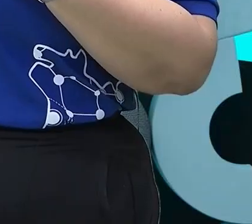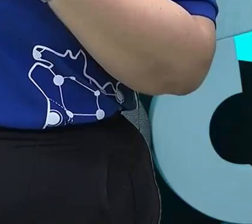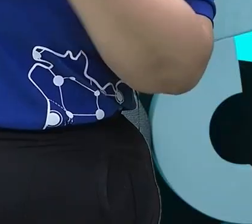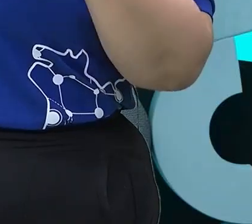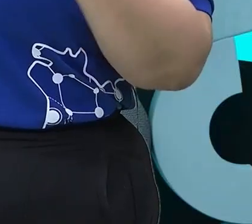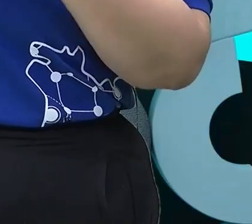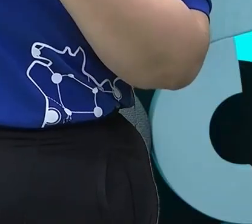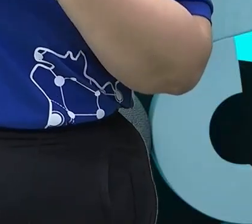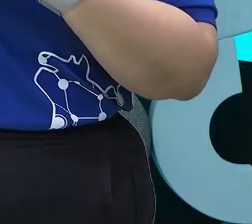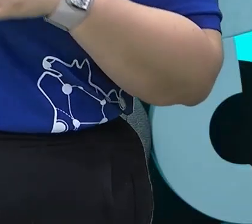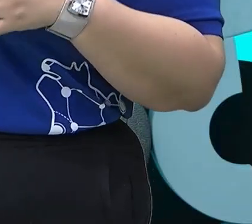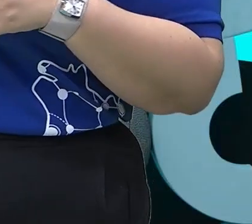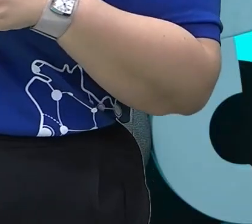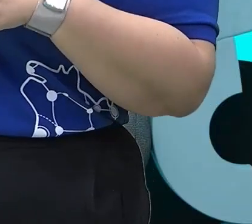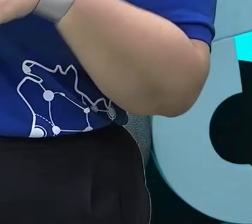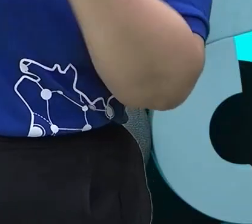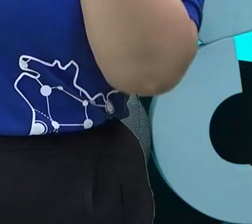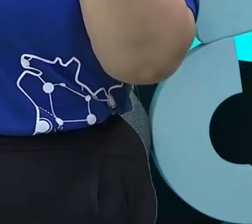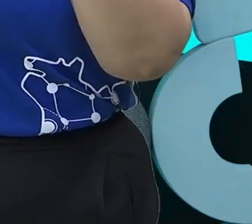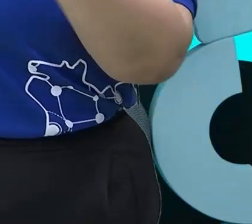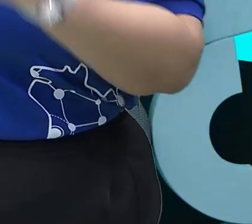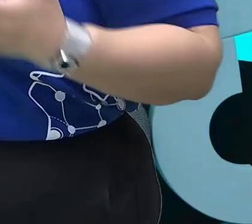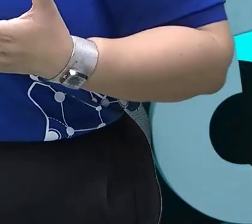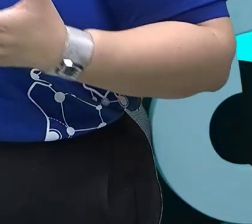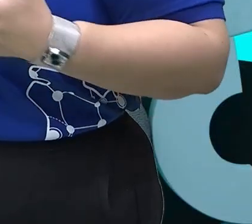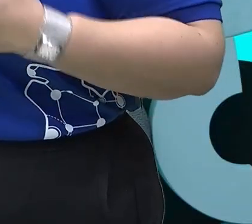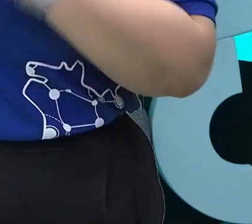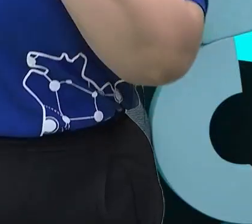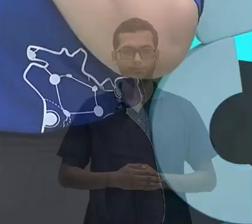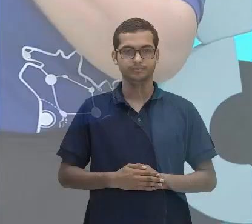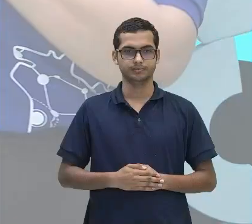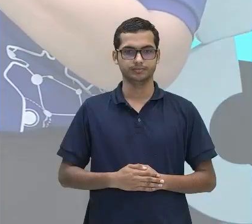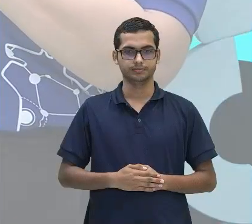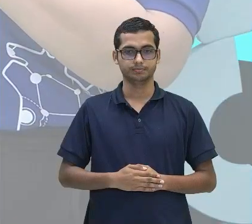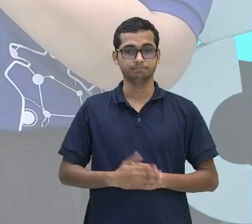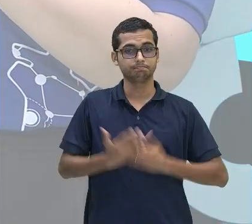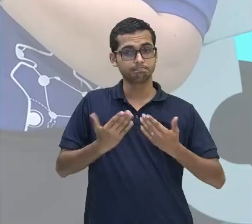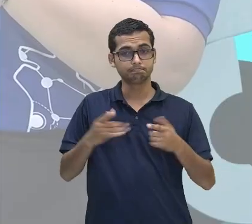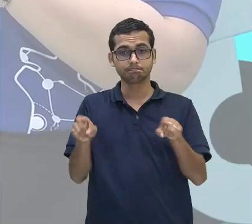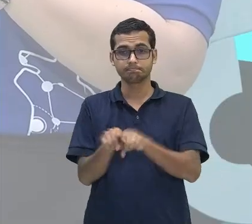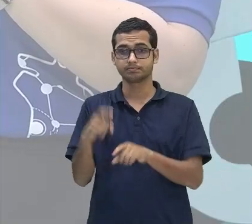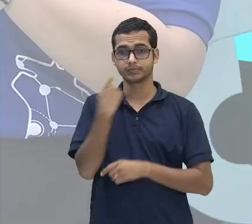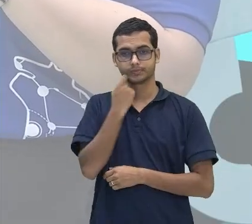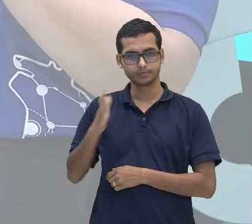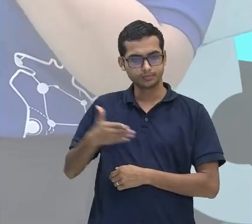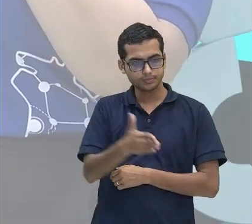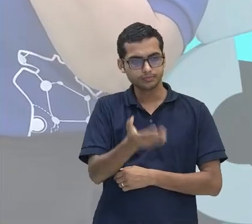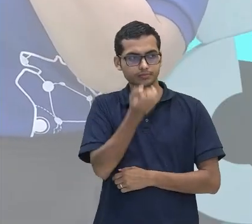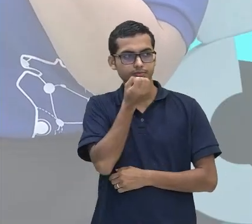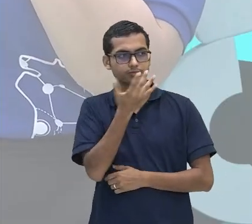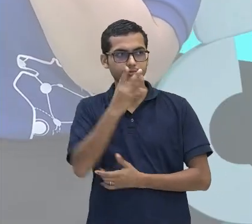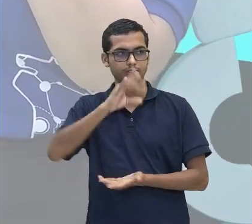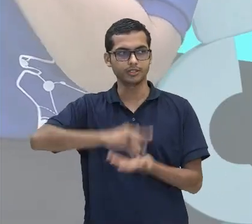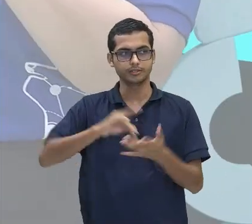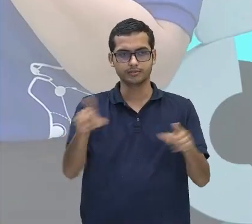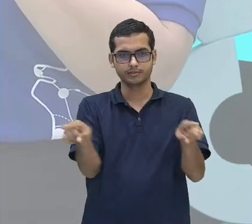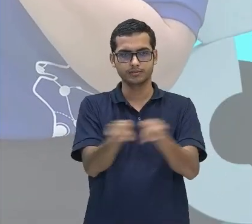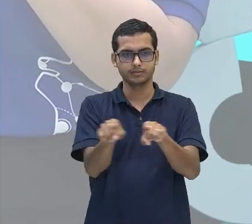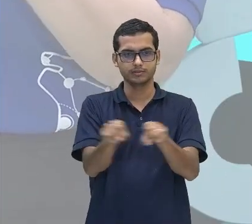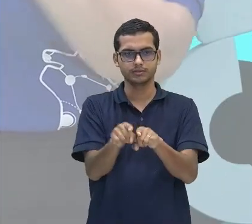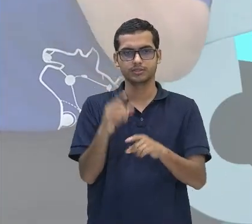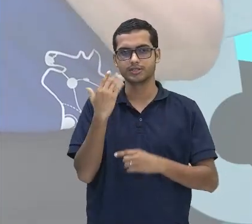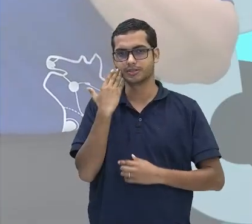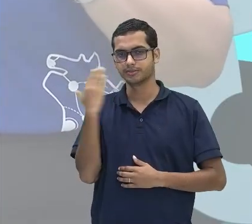bom preço e certamente agradará mais ao seu paladar. Mas aqui a gente viu o apelo